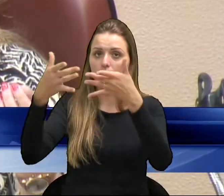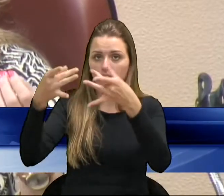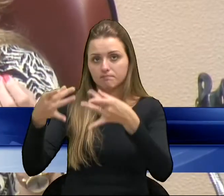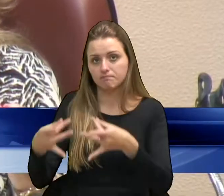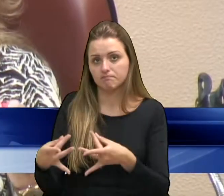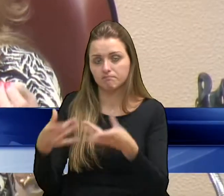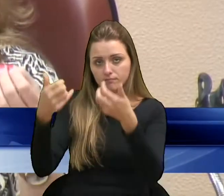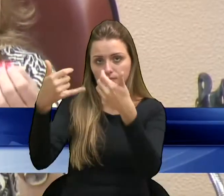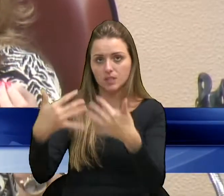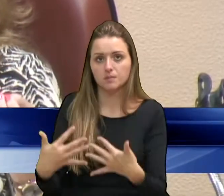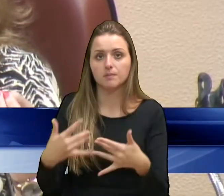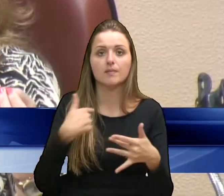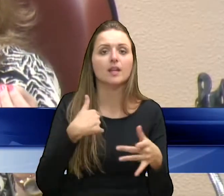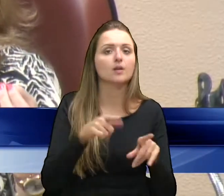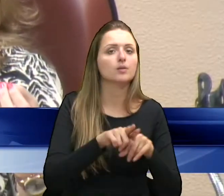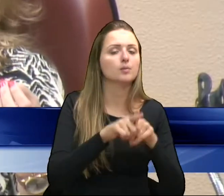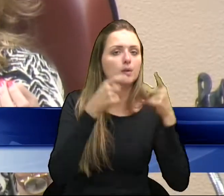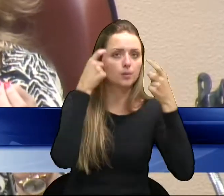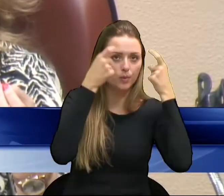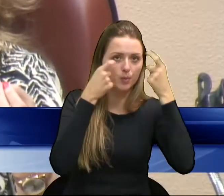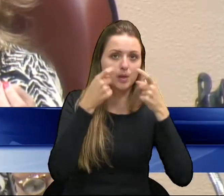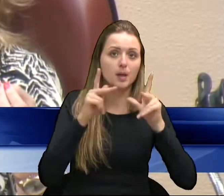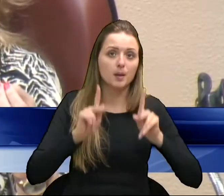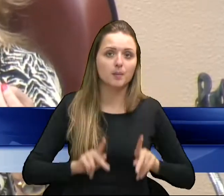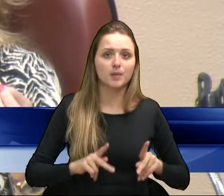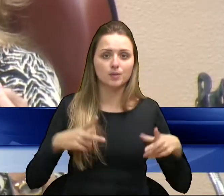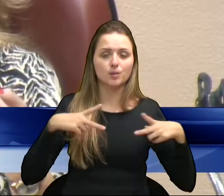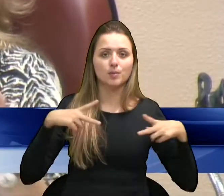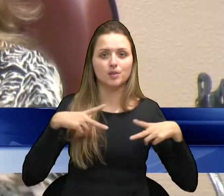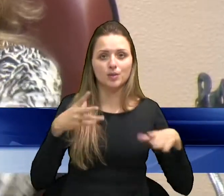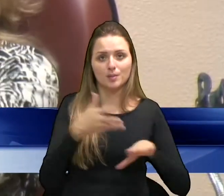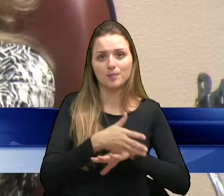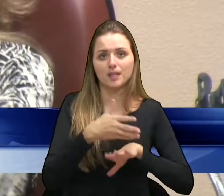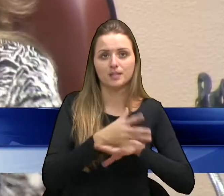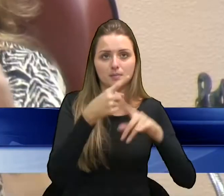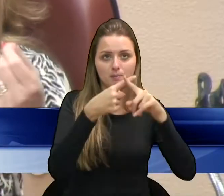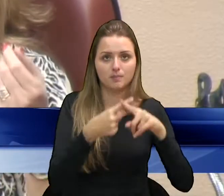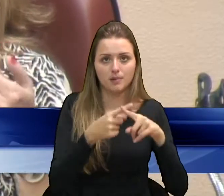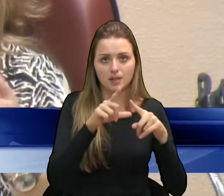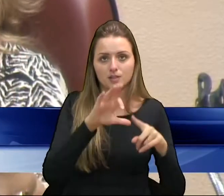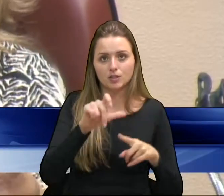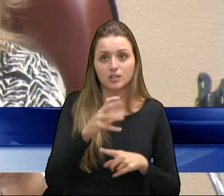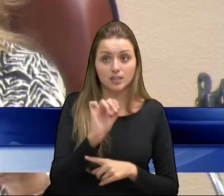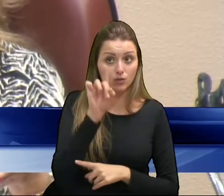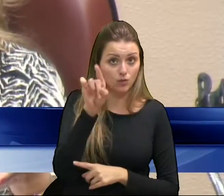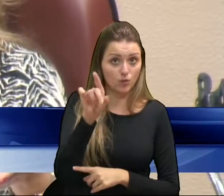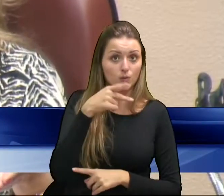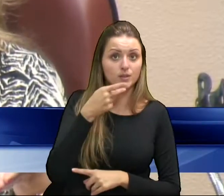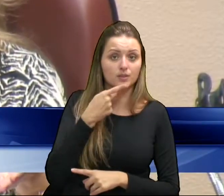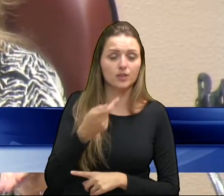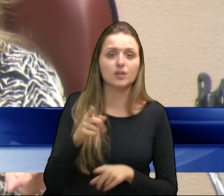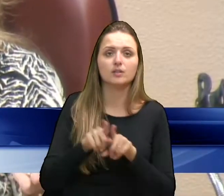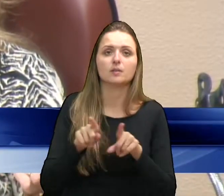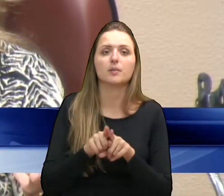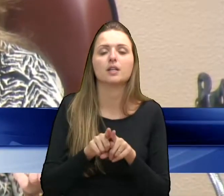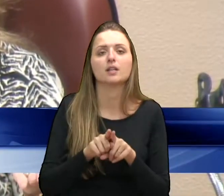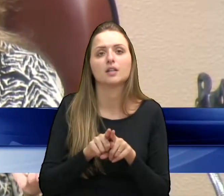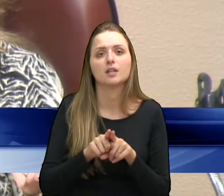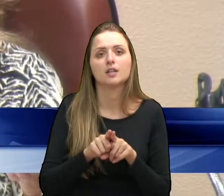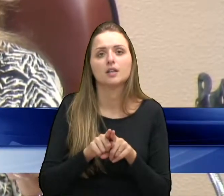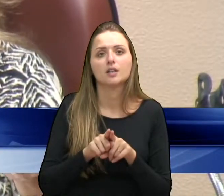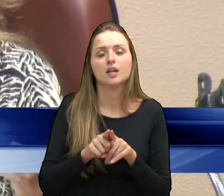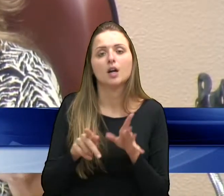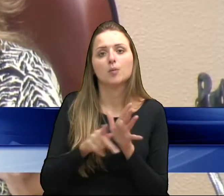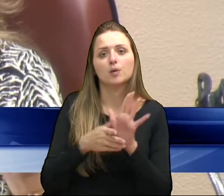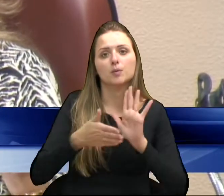Me preocupava também a questão do pessoa física, porque o senhor colocou, né, veio trazida pelo judiciário,